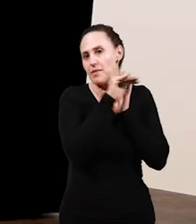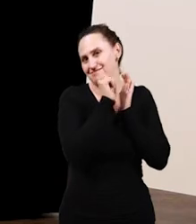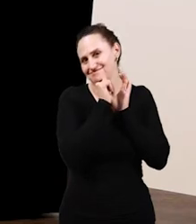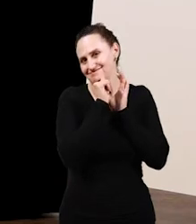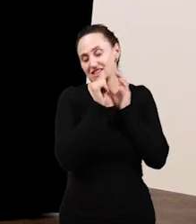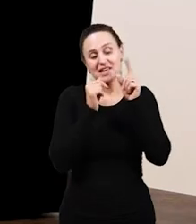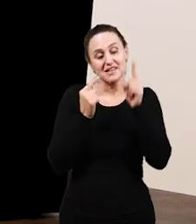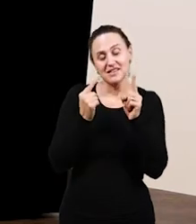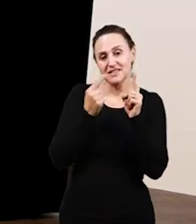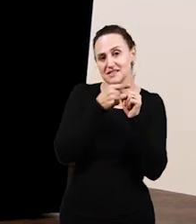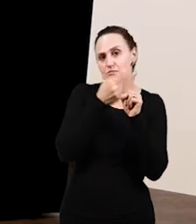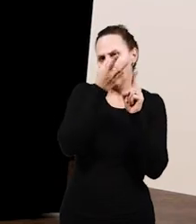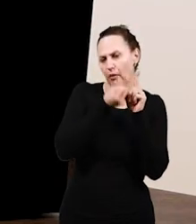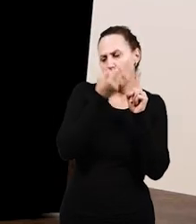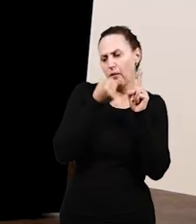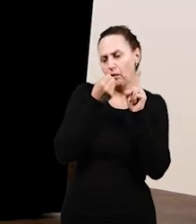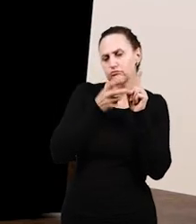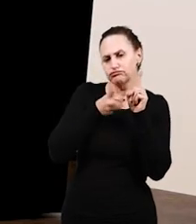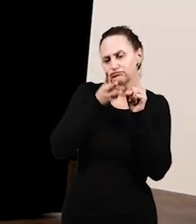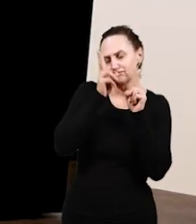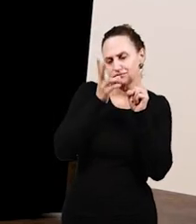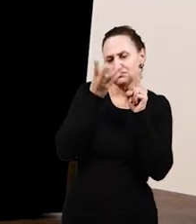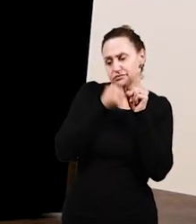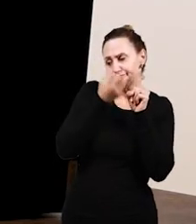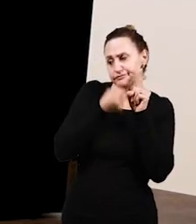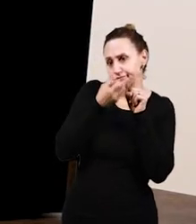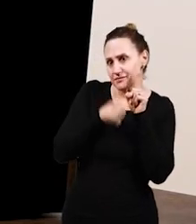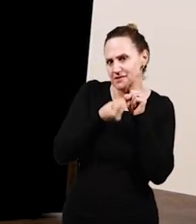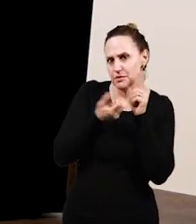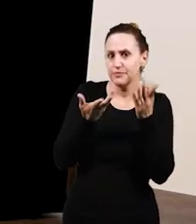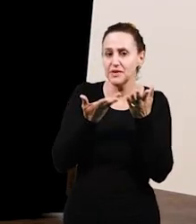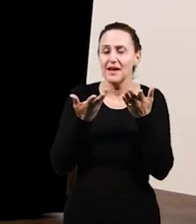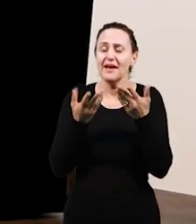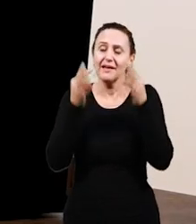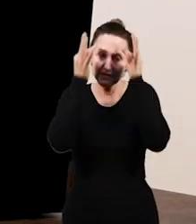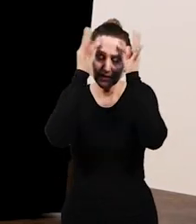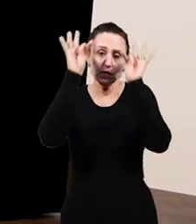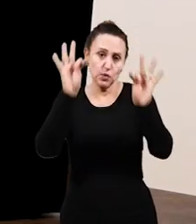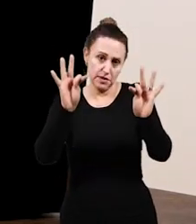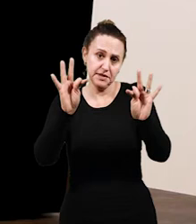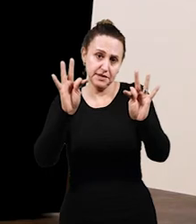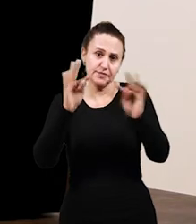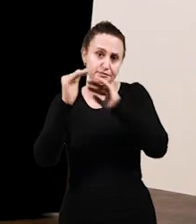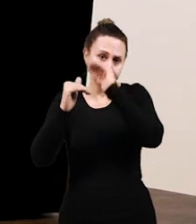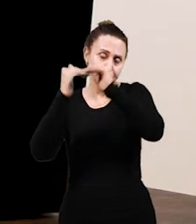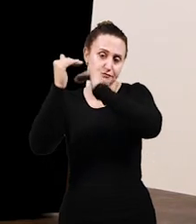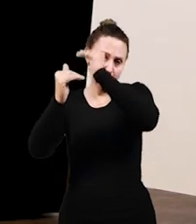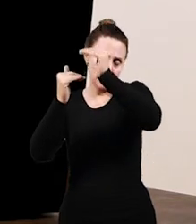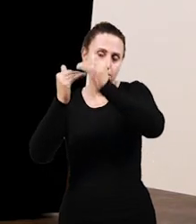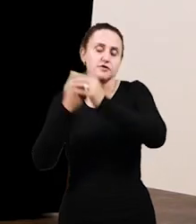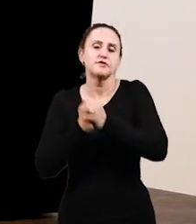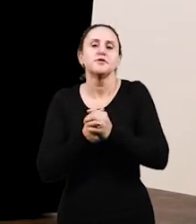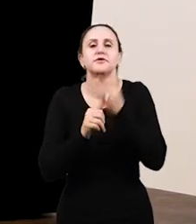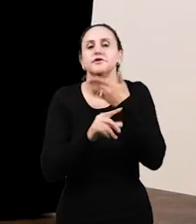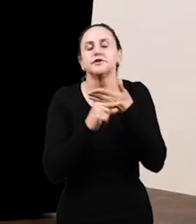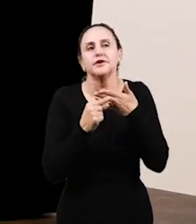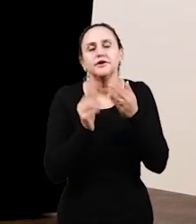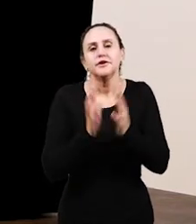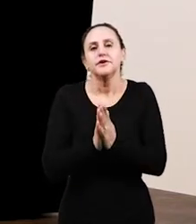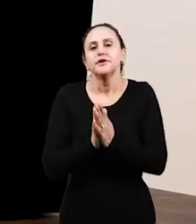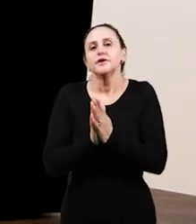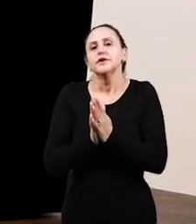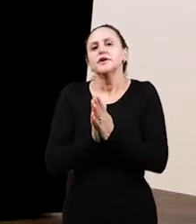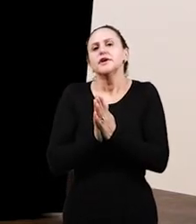teoria desenvolvida pela yakobson E aí a as funções do proposta